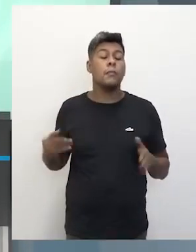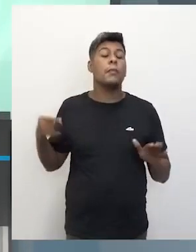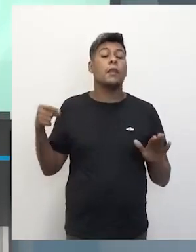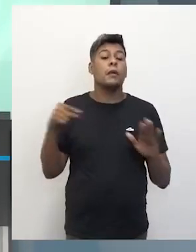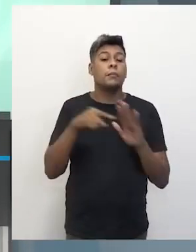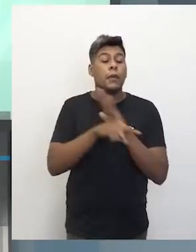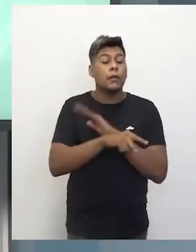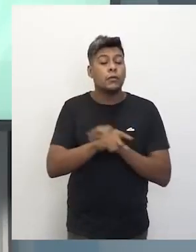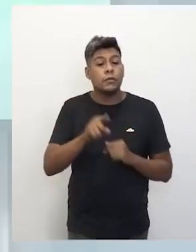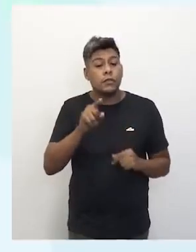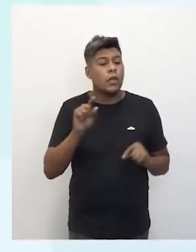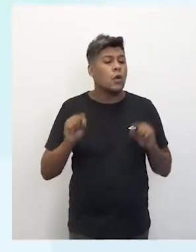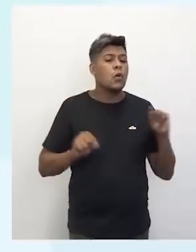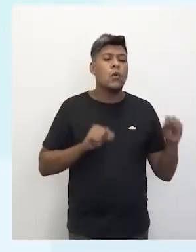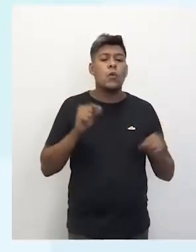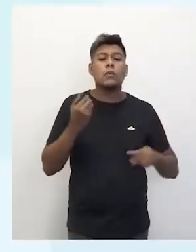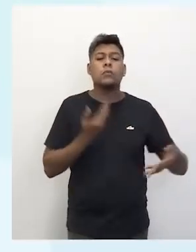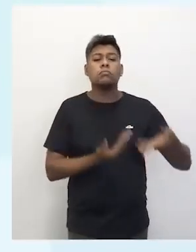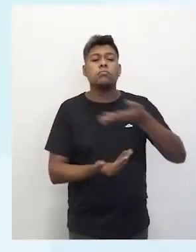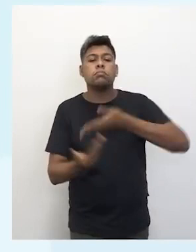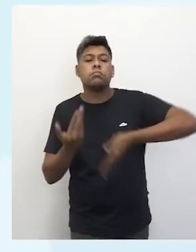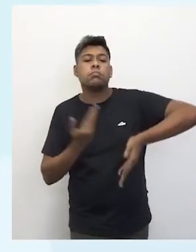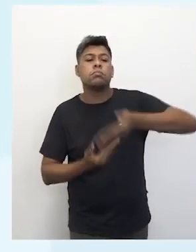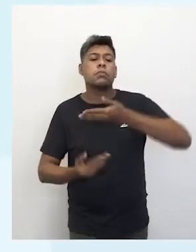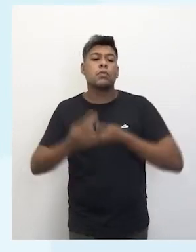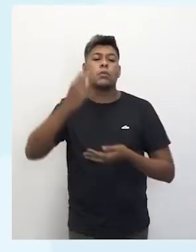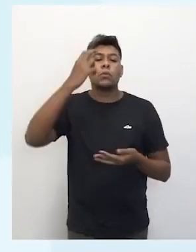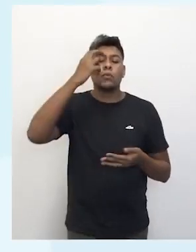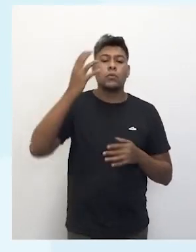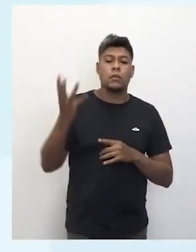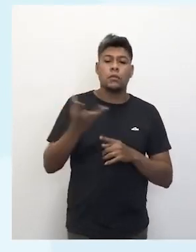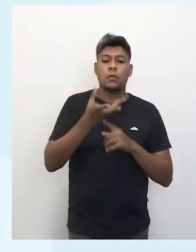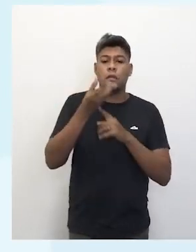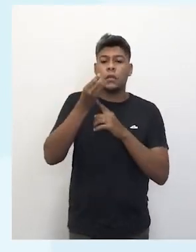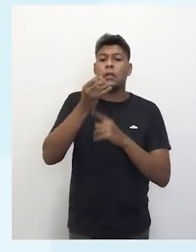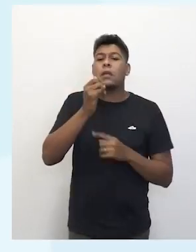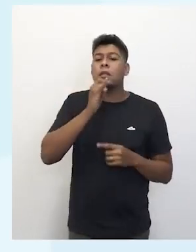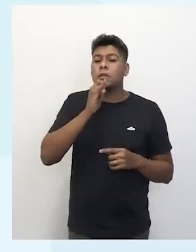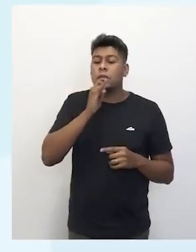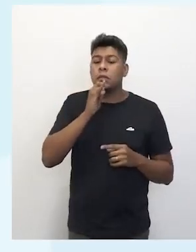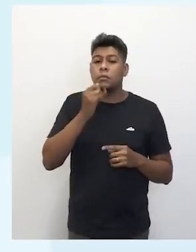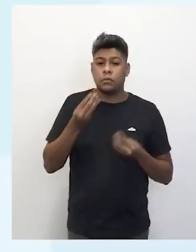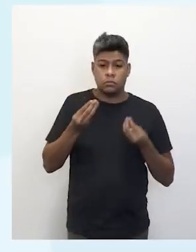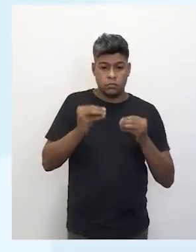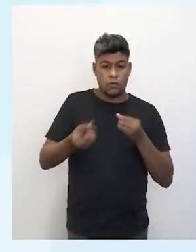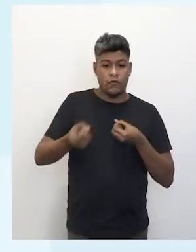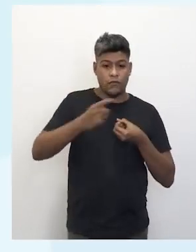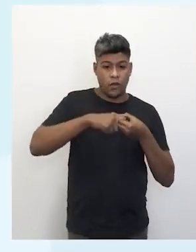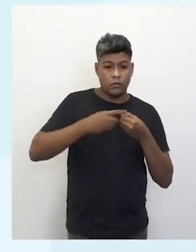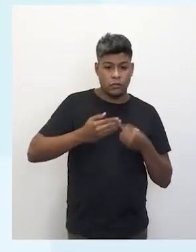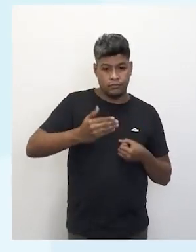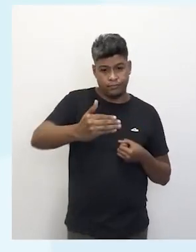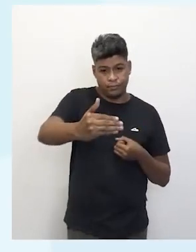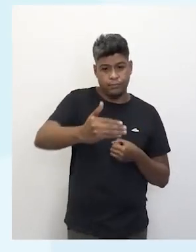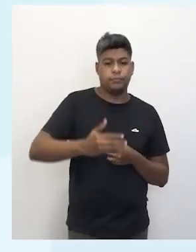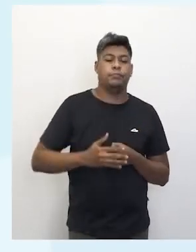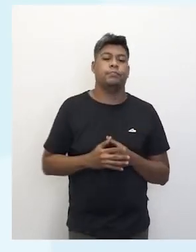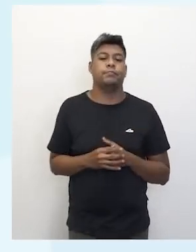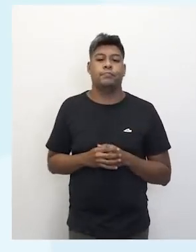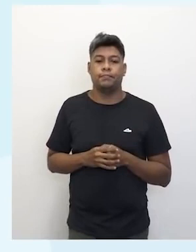para vocês no chat. O que é mediação cultural em arte? Deem um exemplinho para mim de mediação cultural. A gente volta já já.